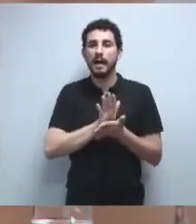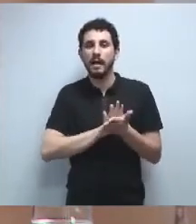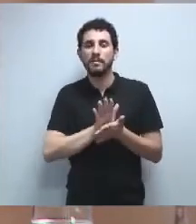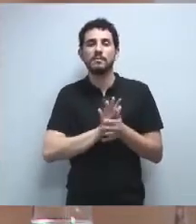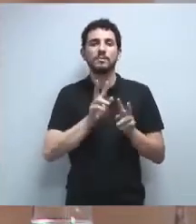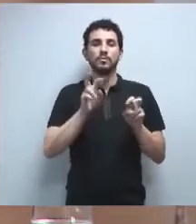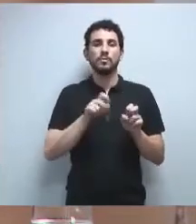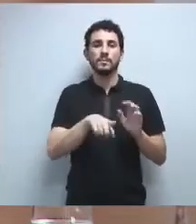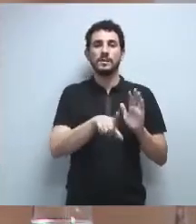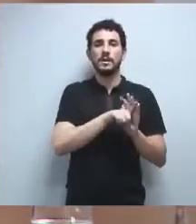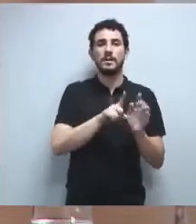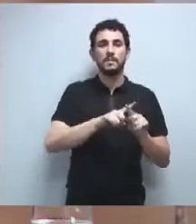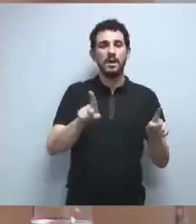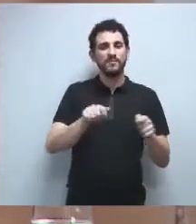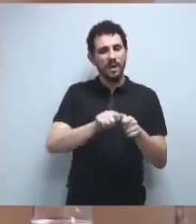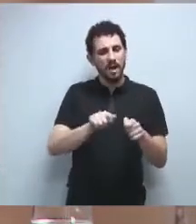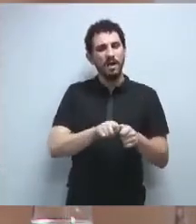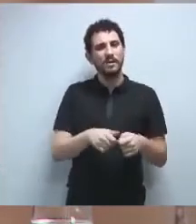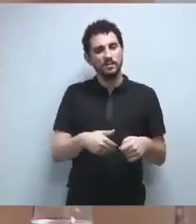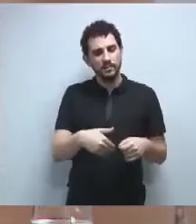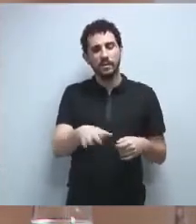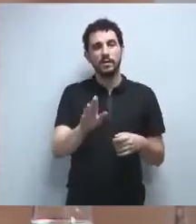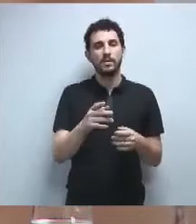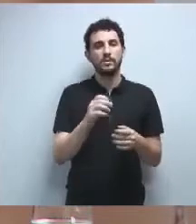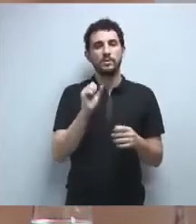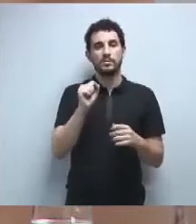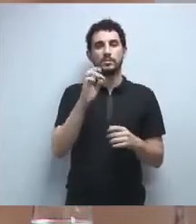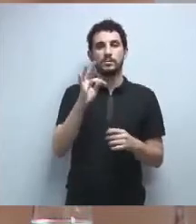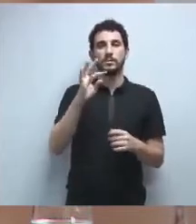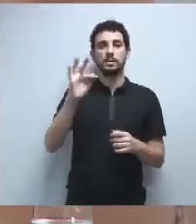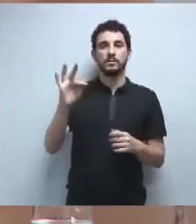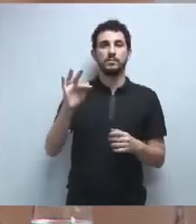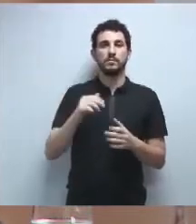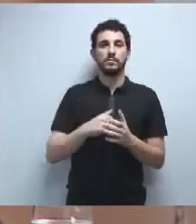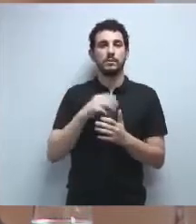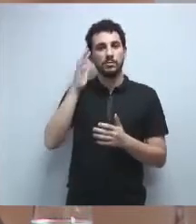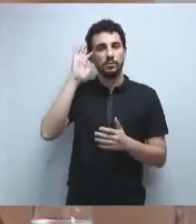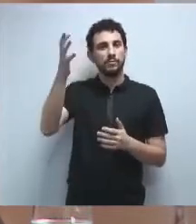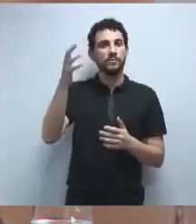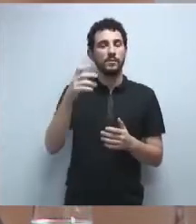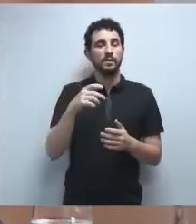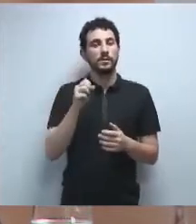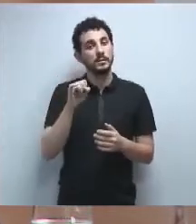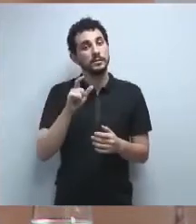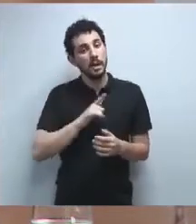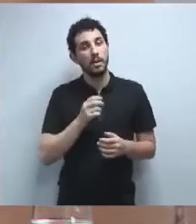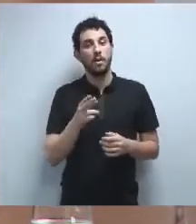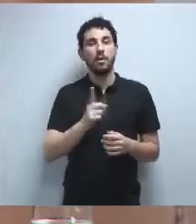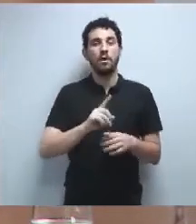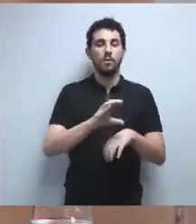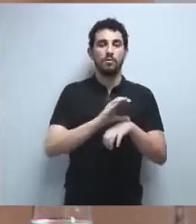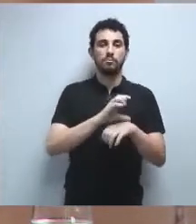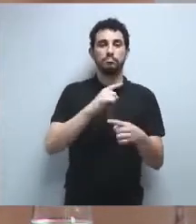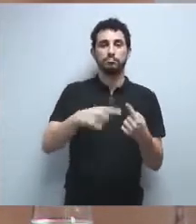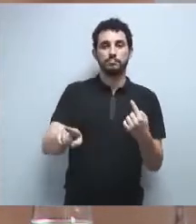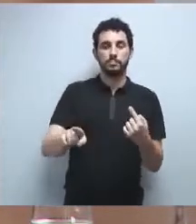a essa lei mas faz encaminha para o supremo tribunal federal resolver se ao não inconstitucionalidade